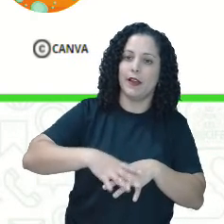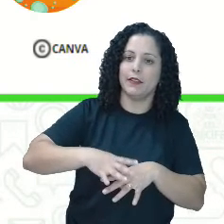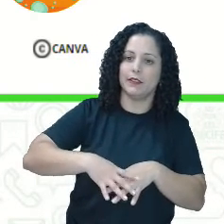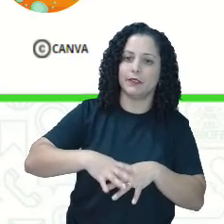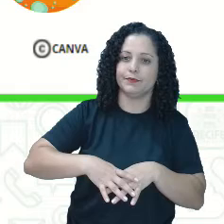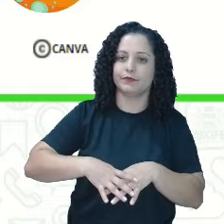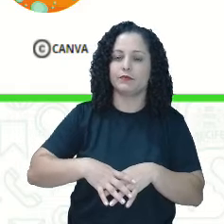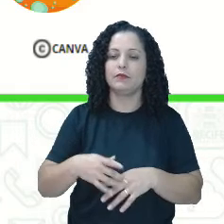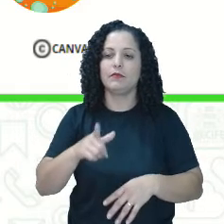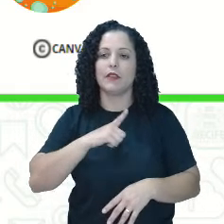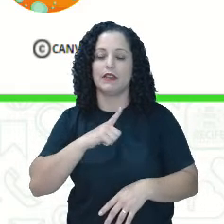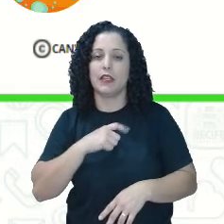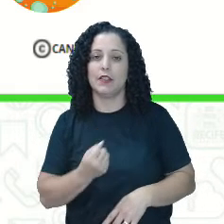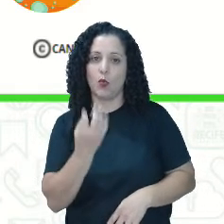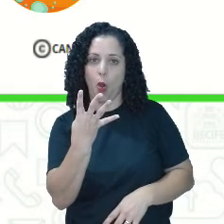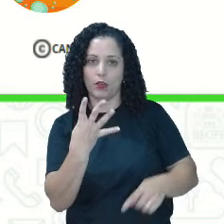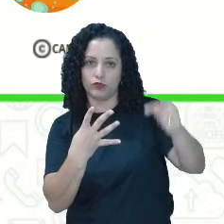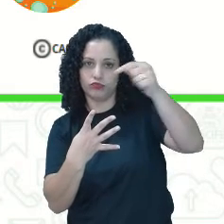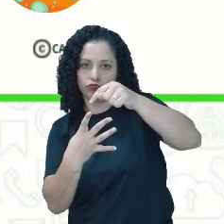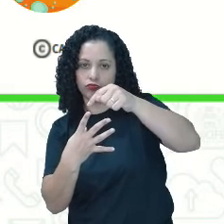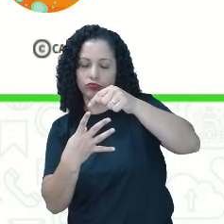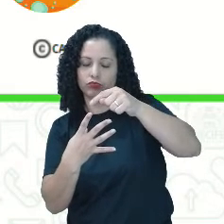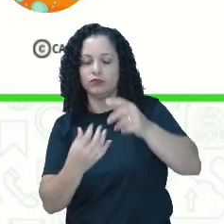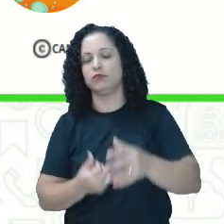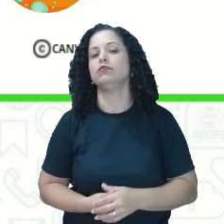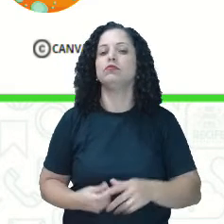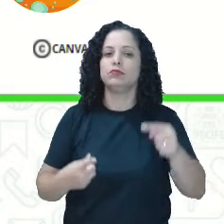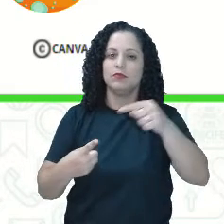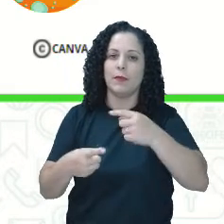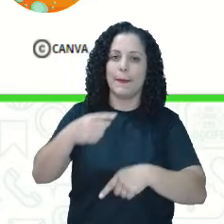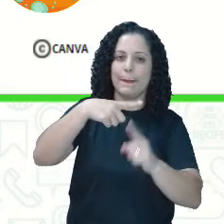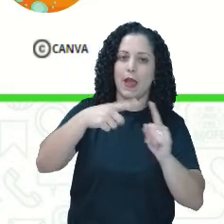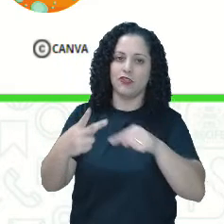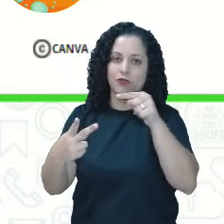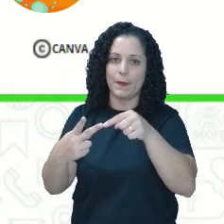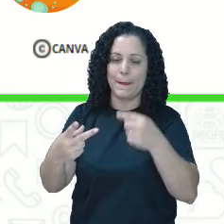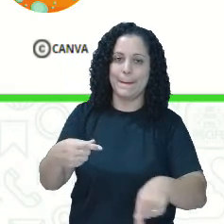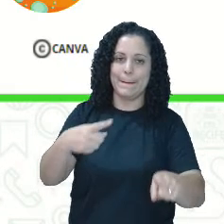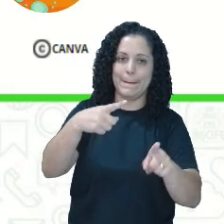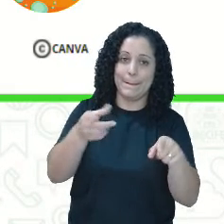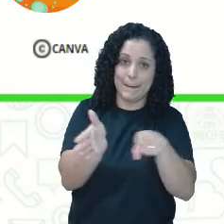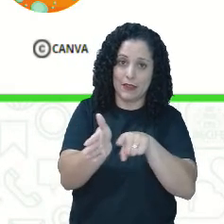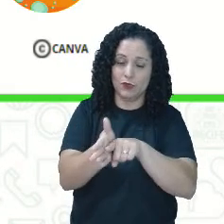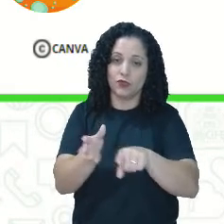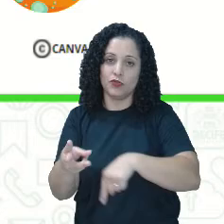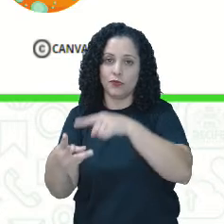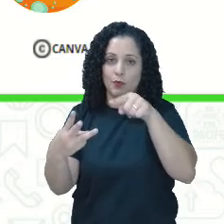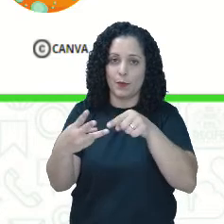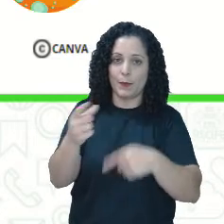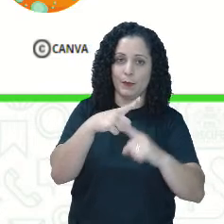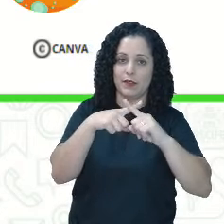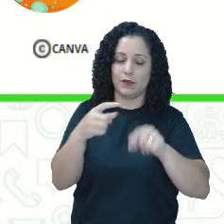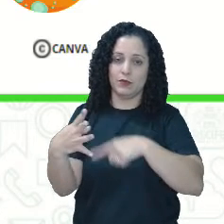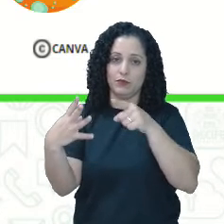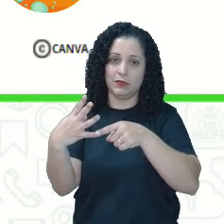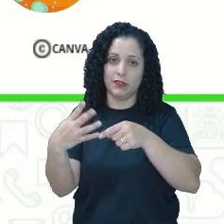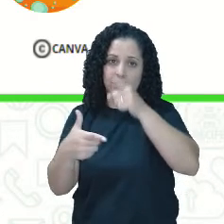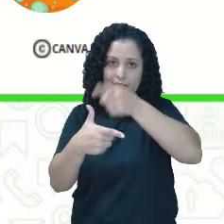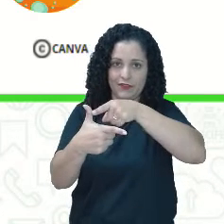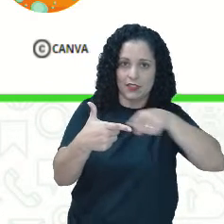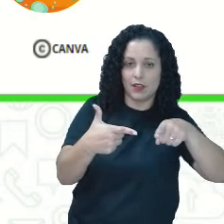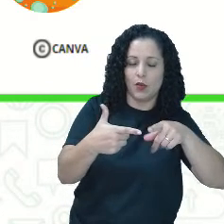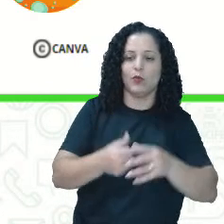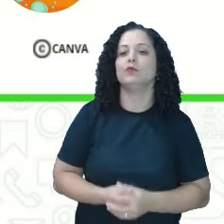4 operações essenciais são 2 pontos, adição, subtração, multiplicação e divisão. Joana explicou